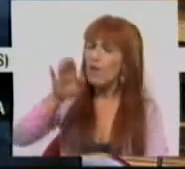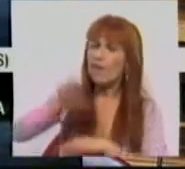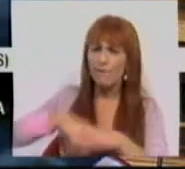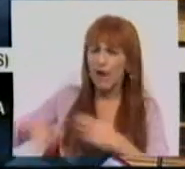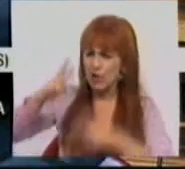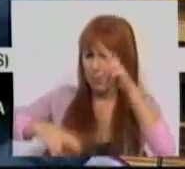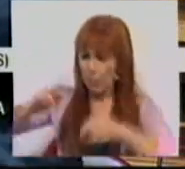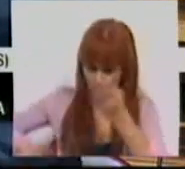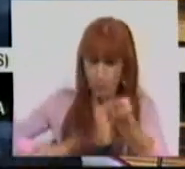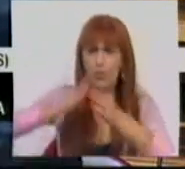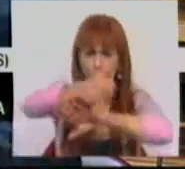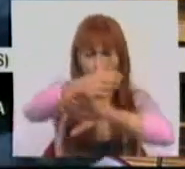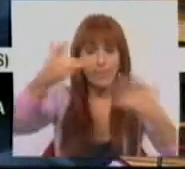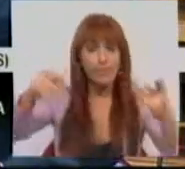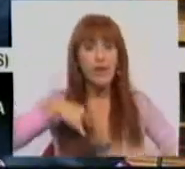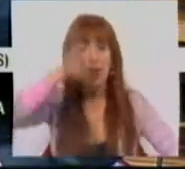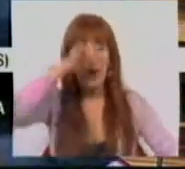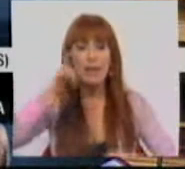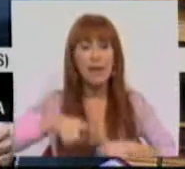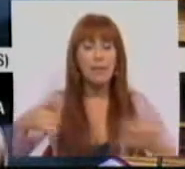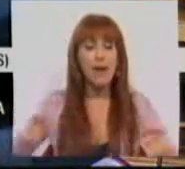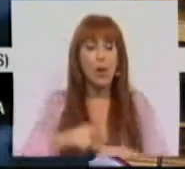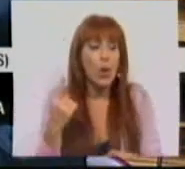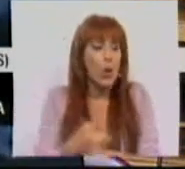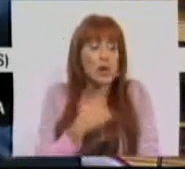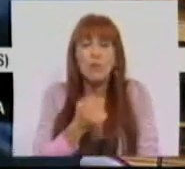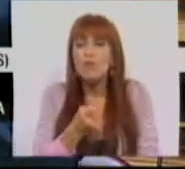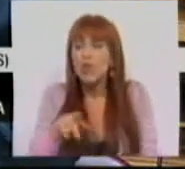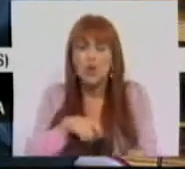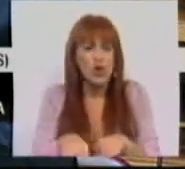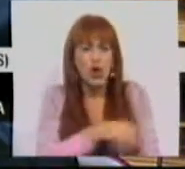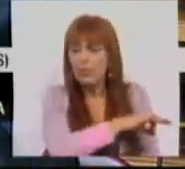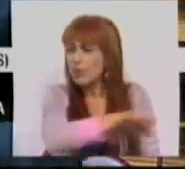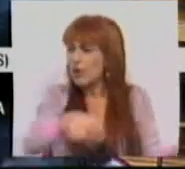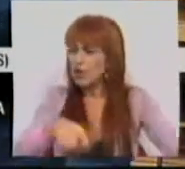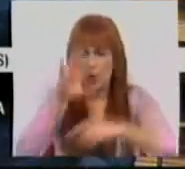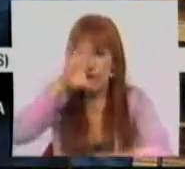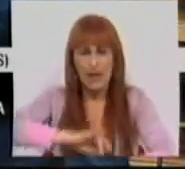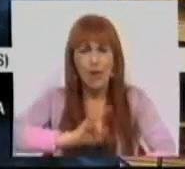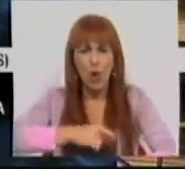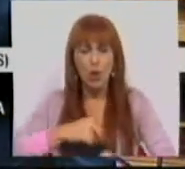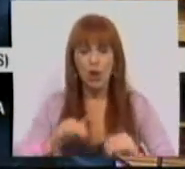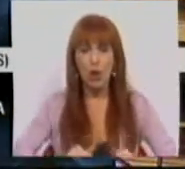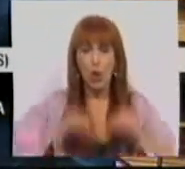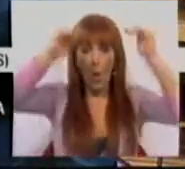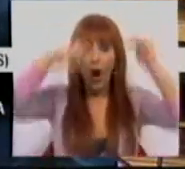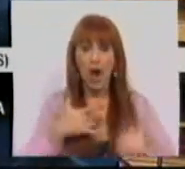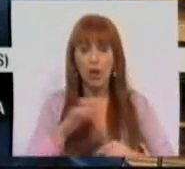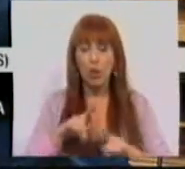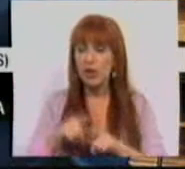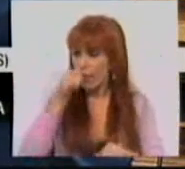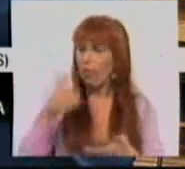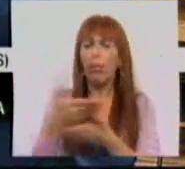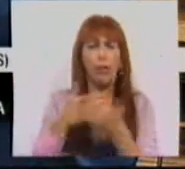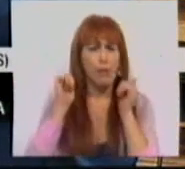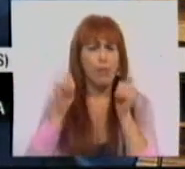execução desta obra. E lembrar também, aliás, coisa que muitos deputados desconhecerão, que o Alto Douro sempre conviveu